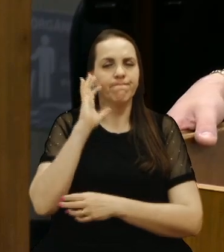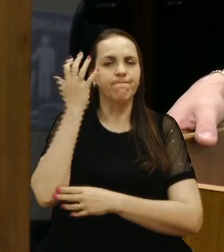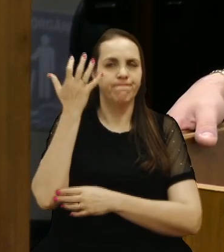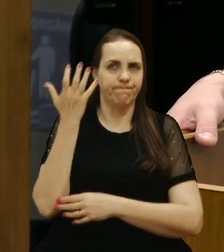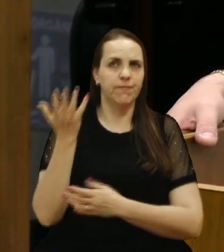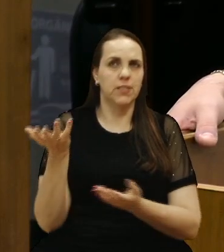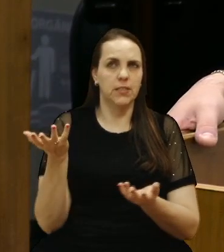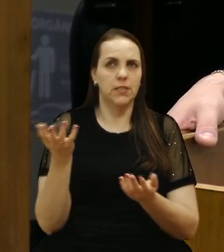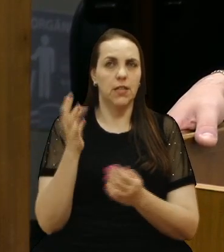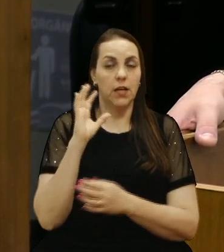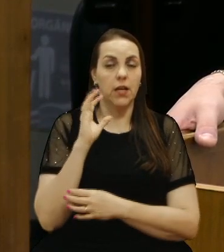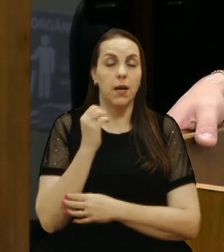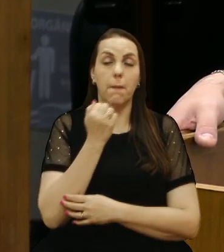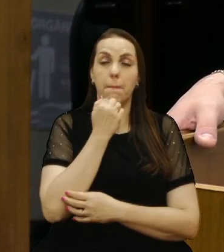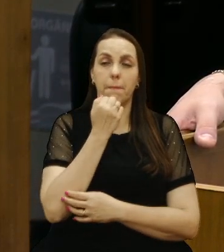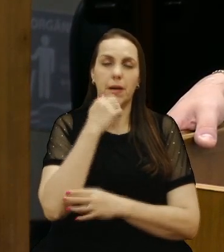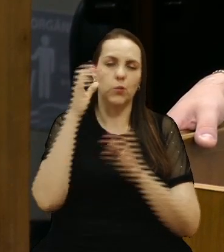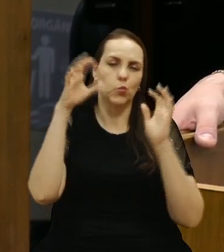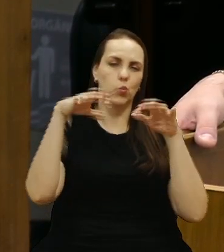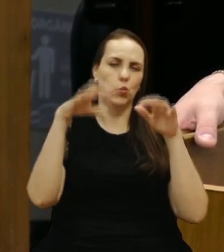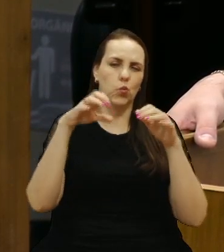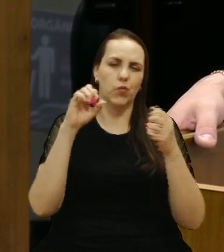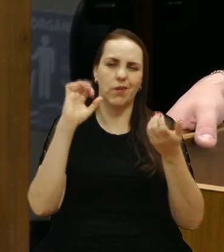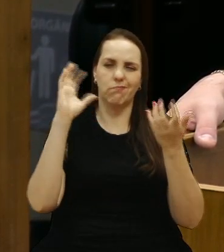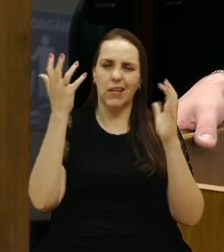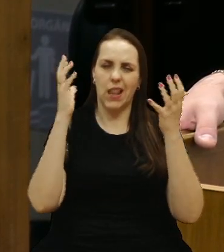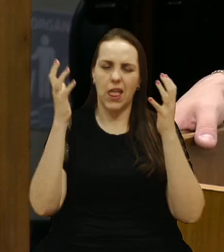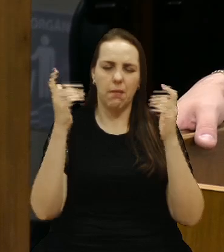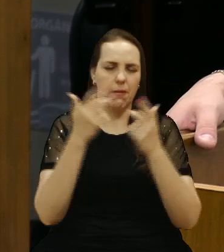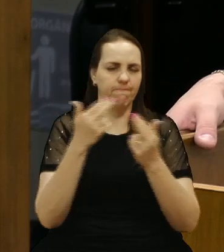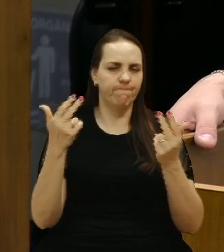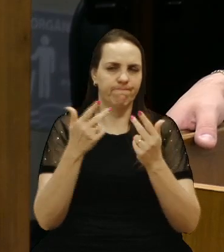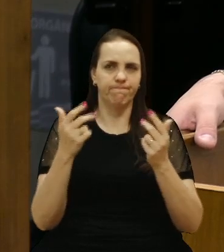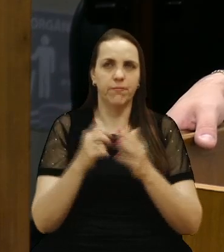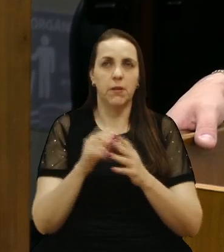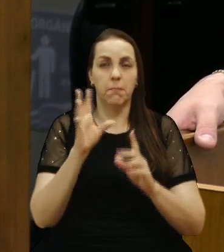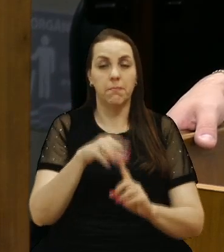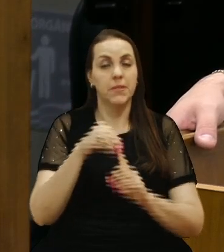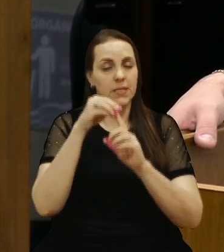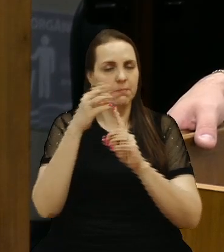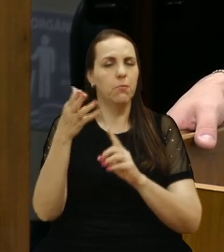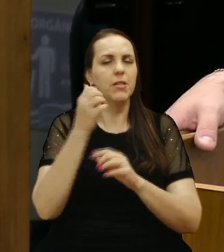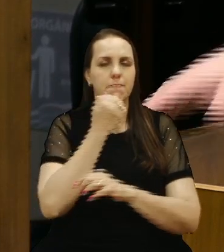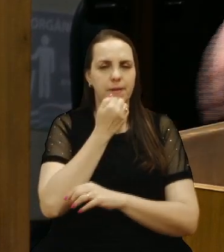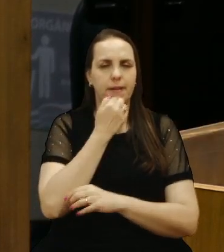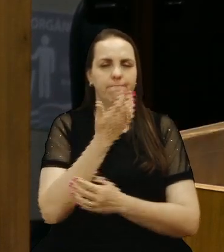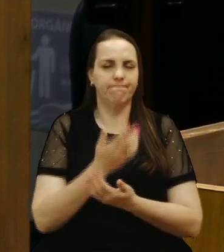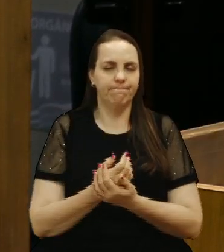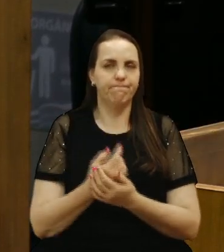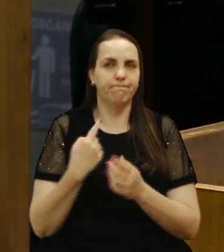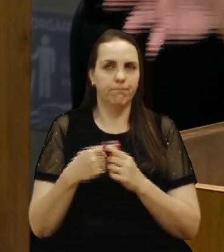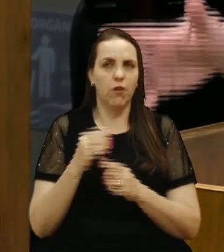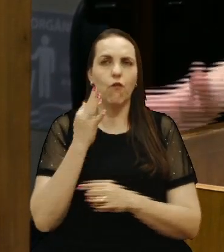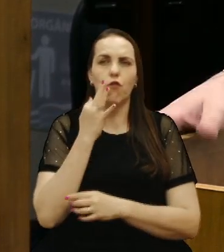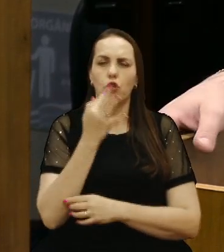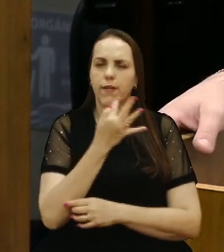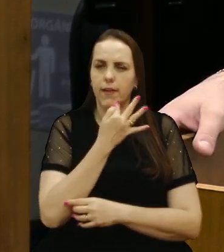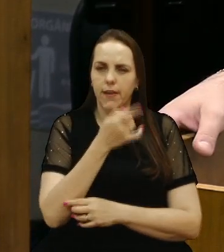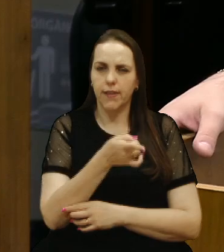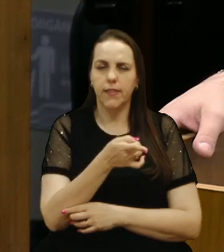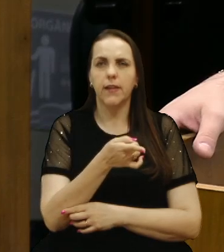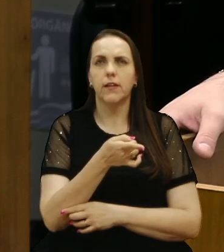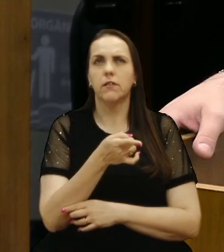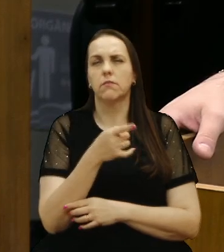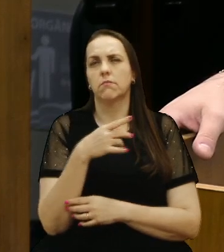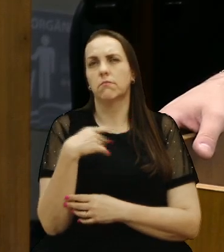com a situação das adversidades climáticas, em especial do granizo, Forqueta, por mais